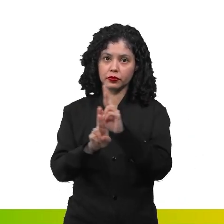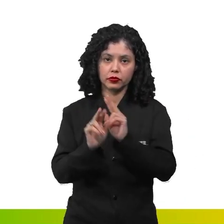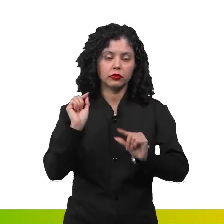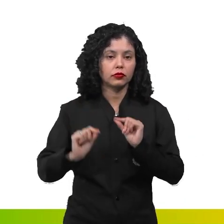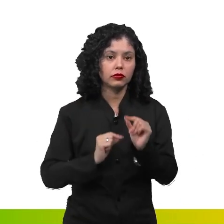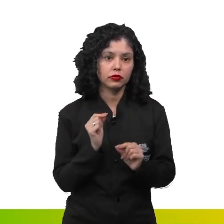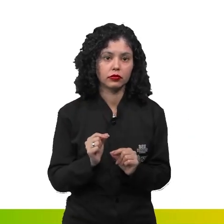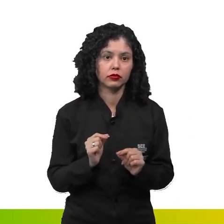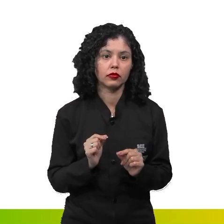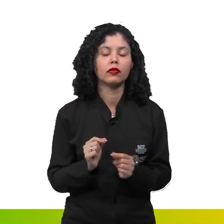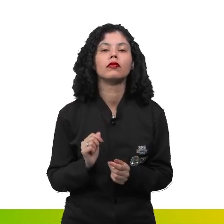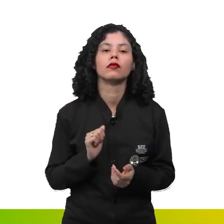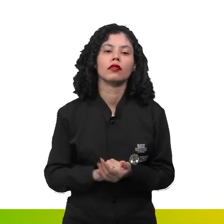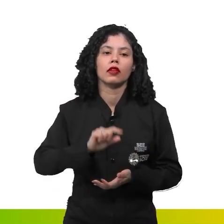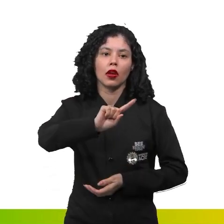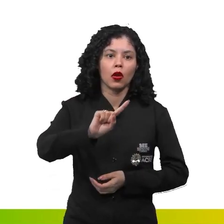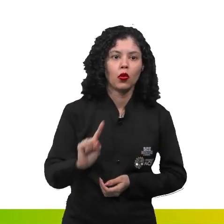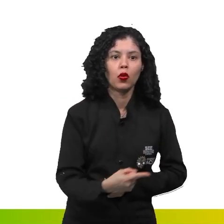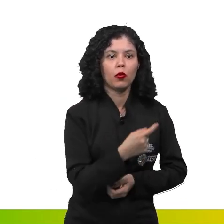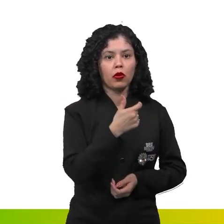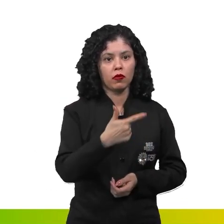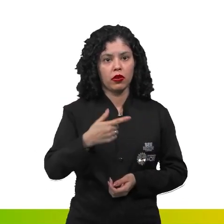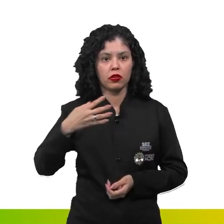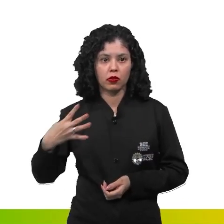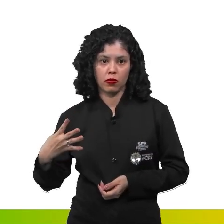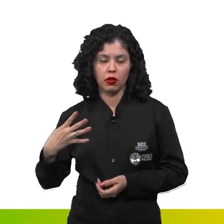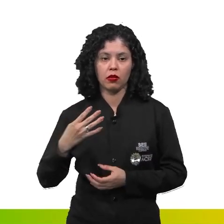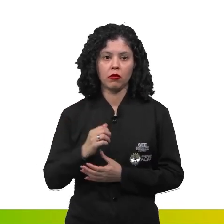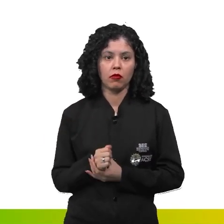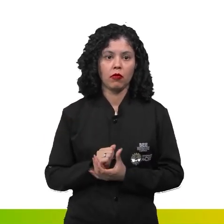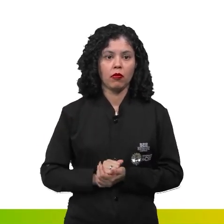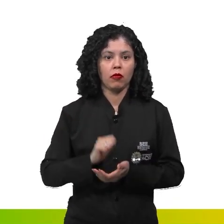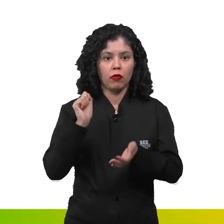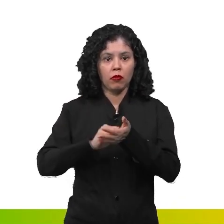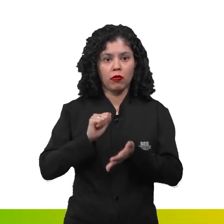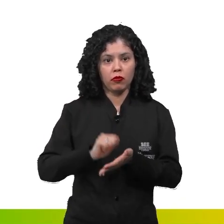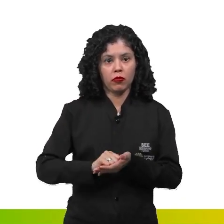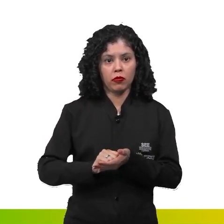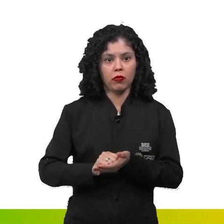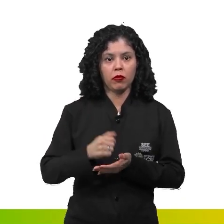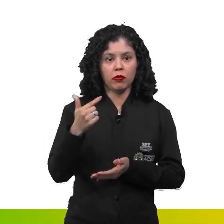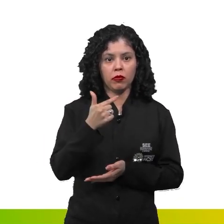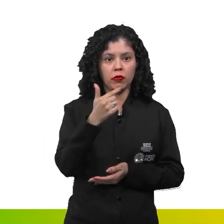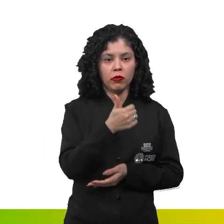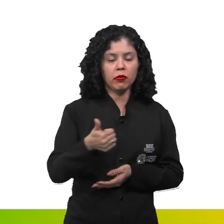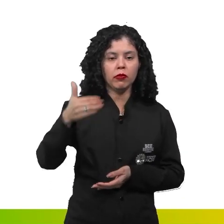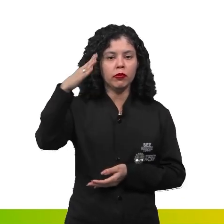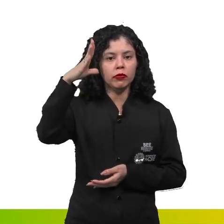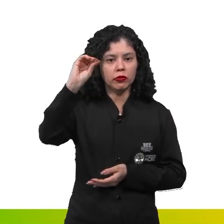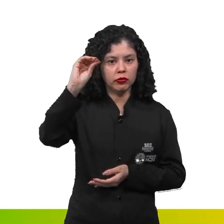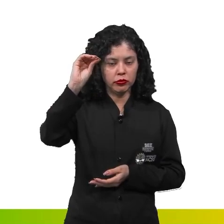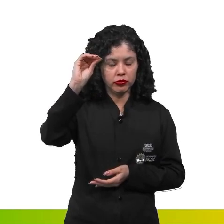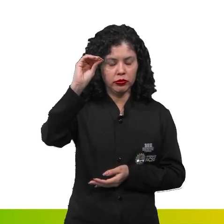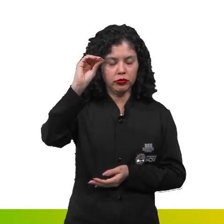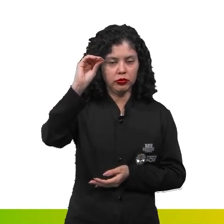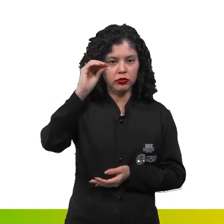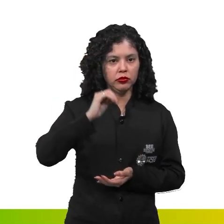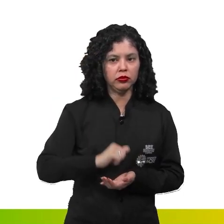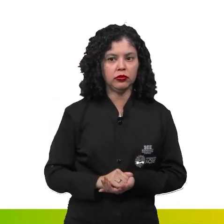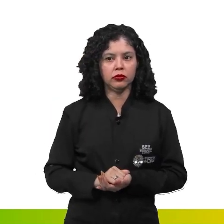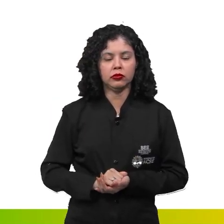isso? Nos 1024 bytes, eu posso escrever como 2 elevado à 10ª